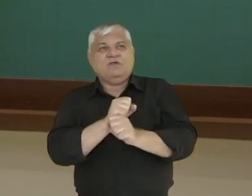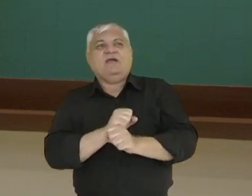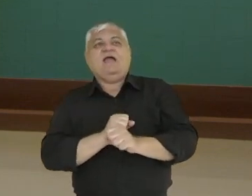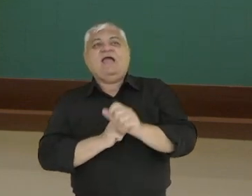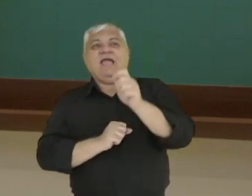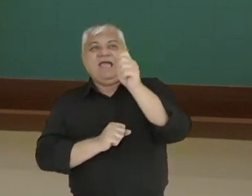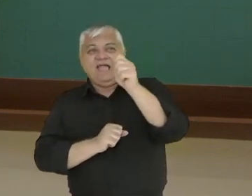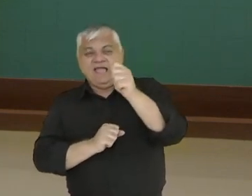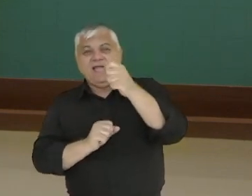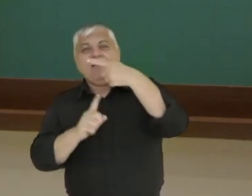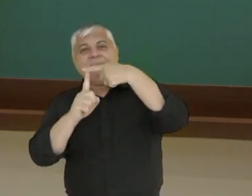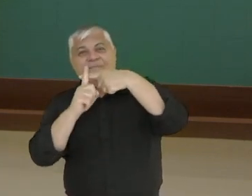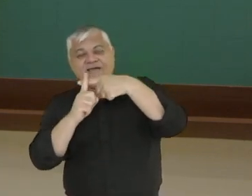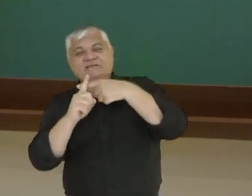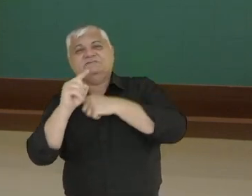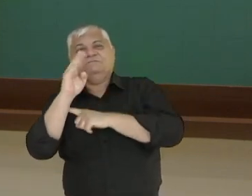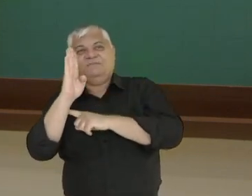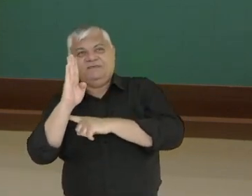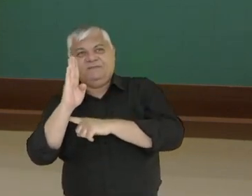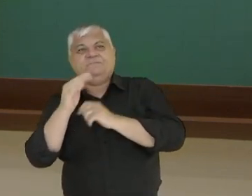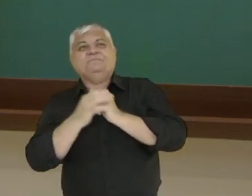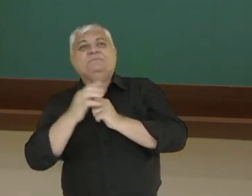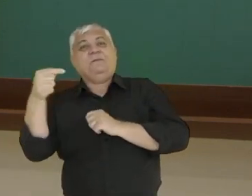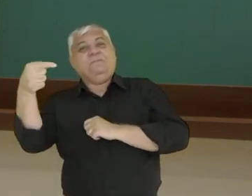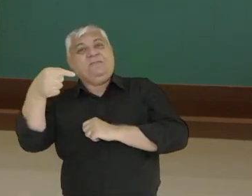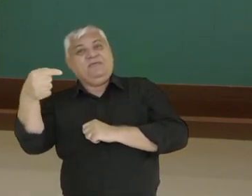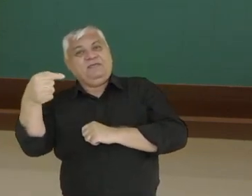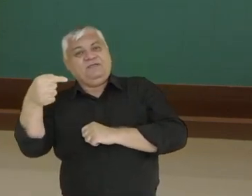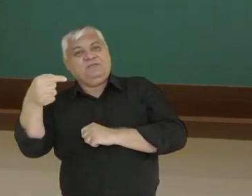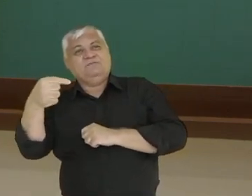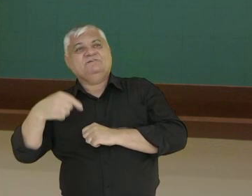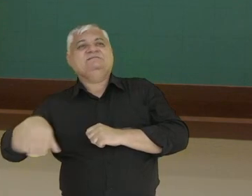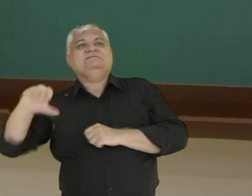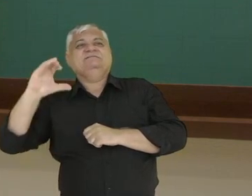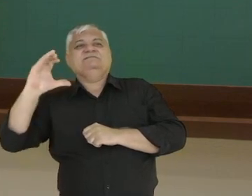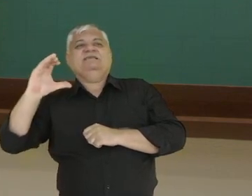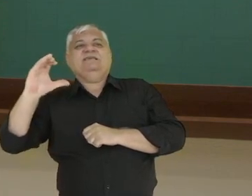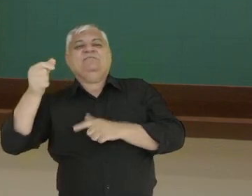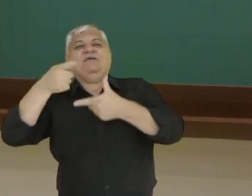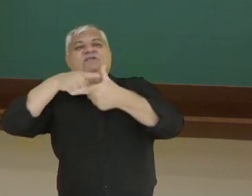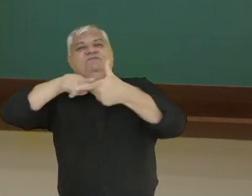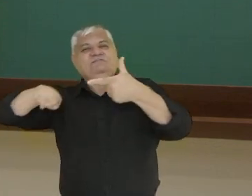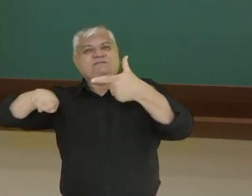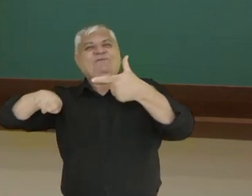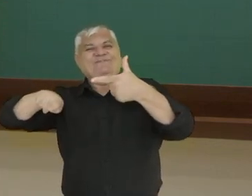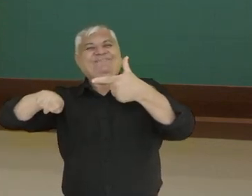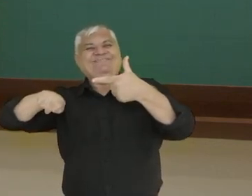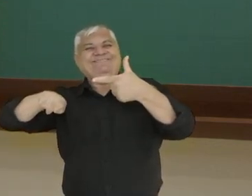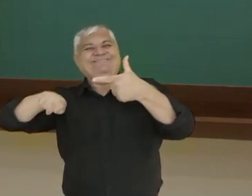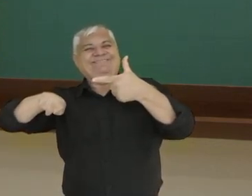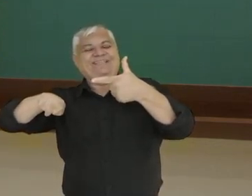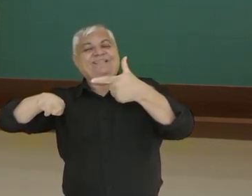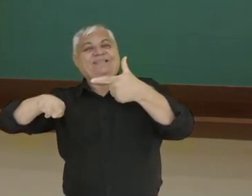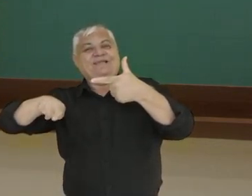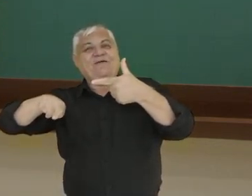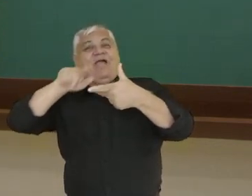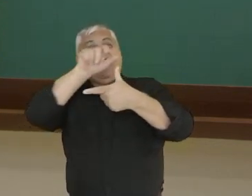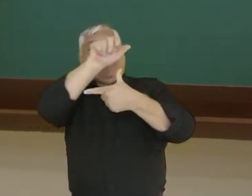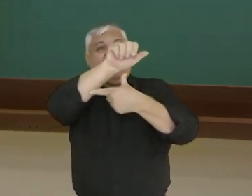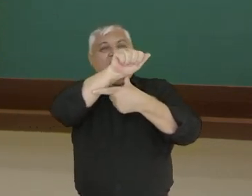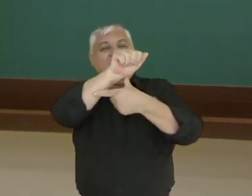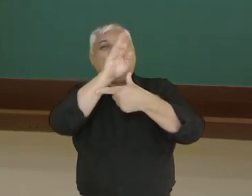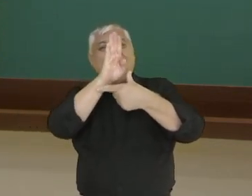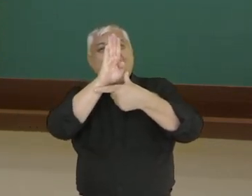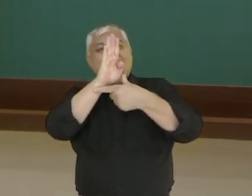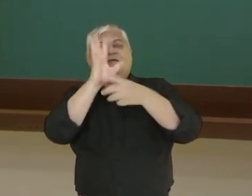log dA mais log dB, menos, por que menos, professora? Porque eu tenho uma divisão agora, menos o log